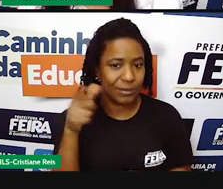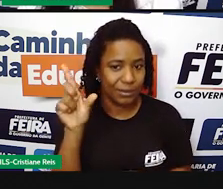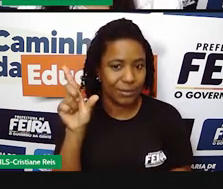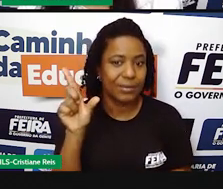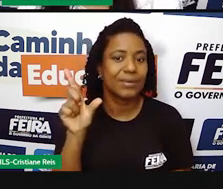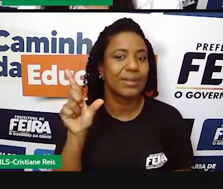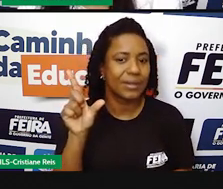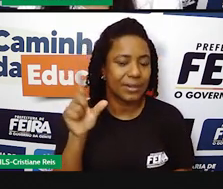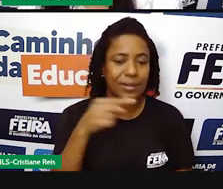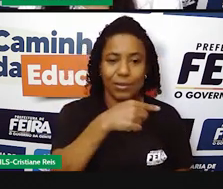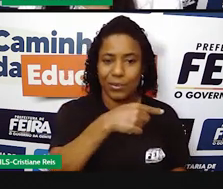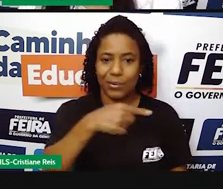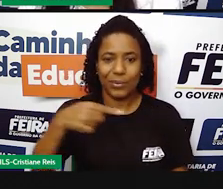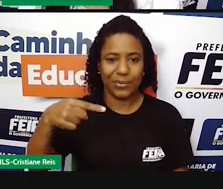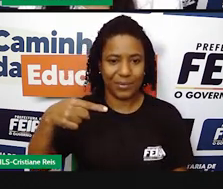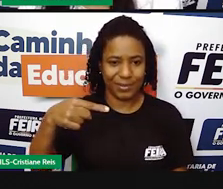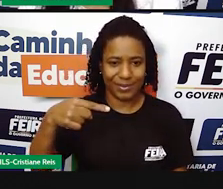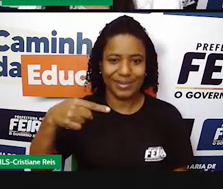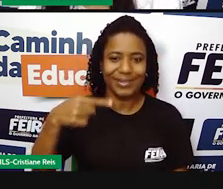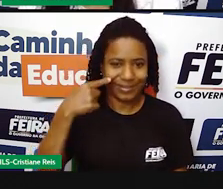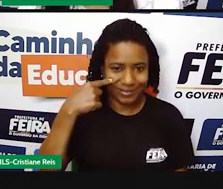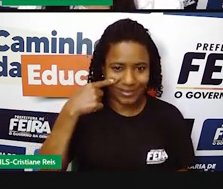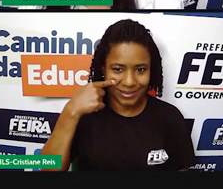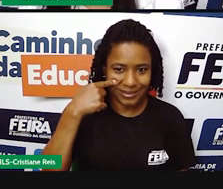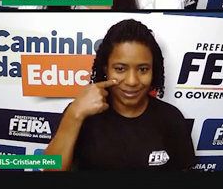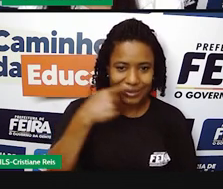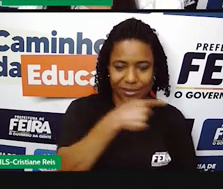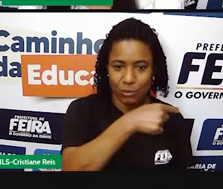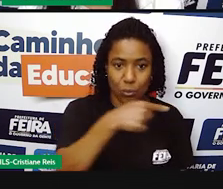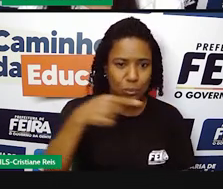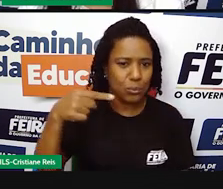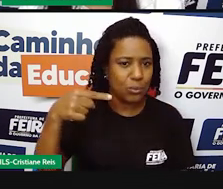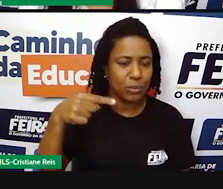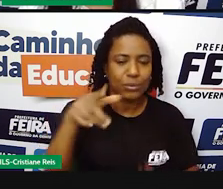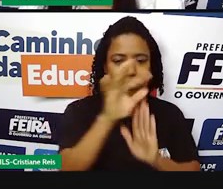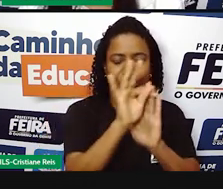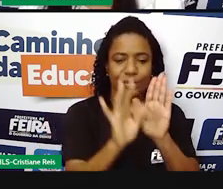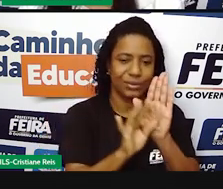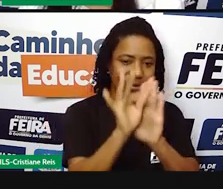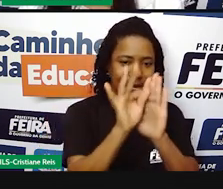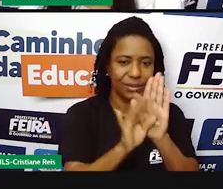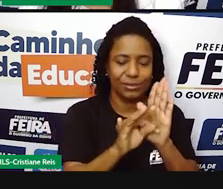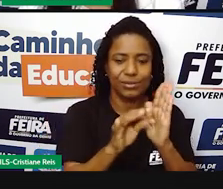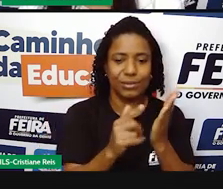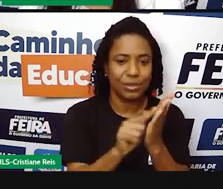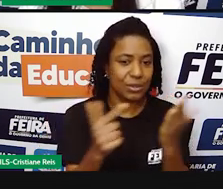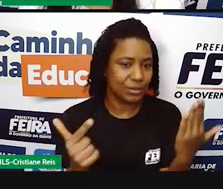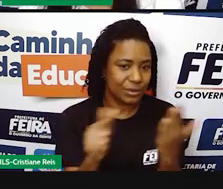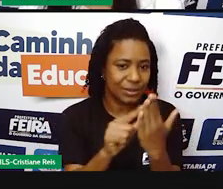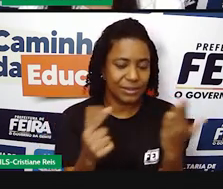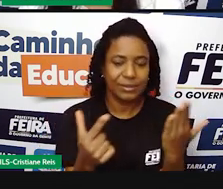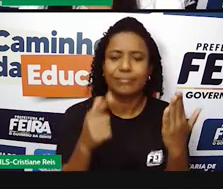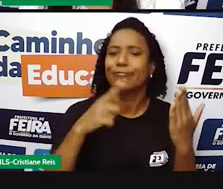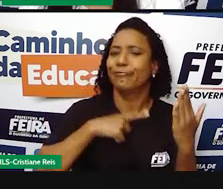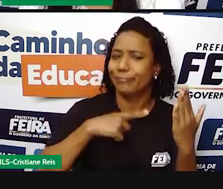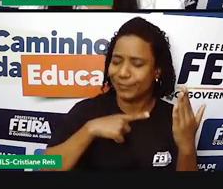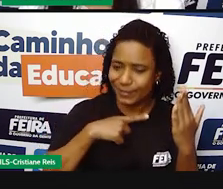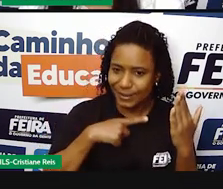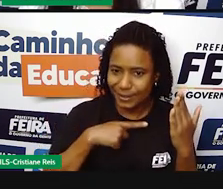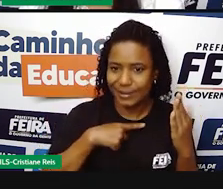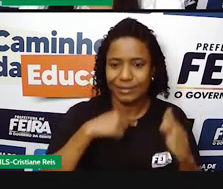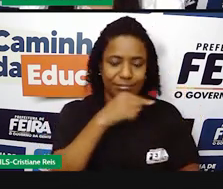o travessão, que é esse tracinho maior. Nos textos jornalísticos, ele é utilizado para dar uma